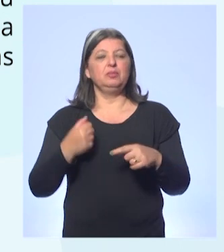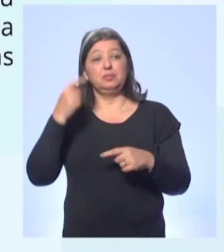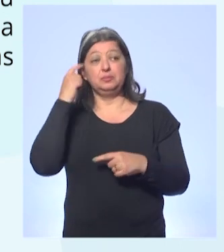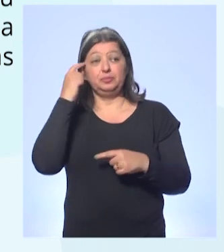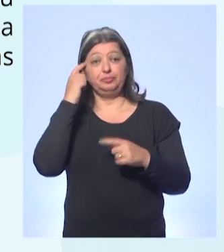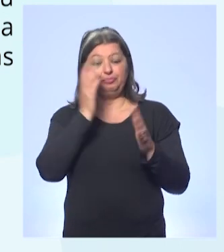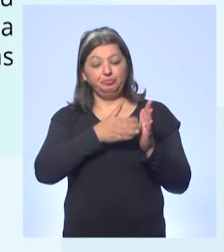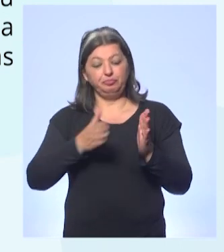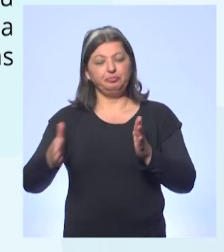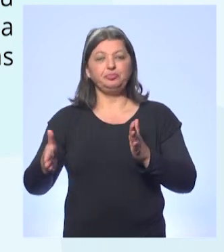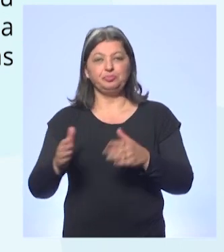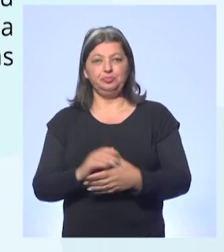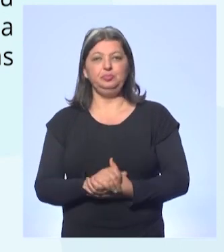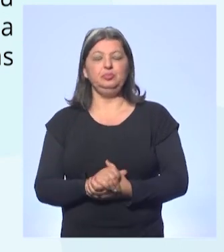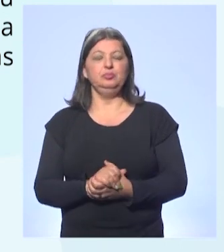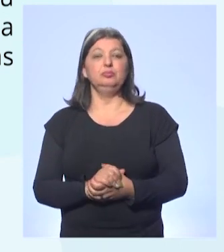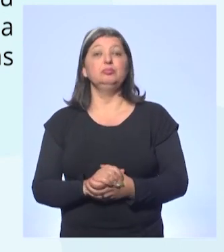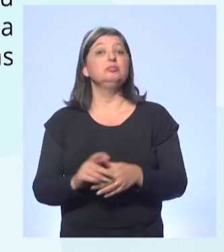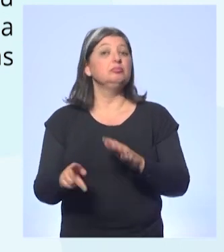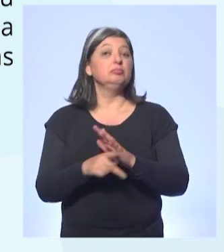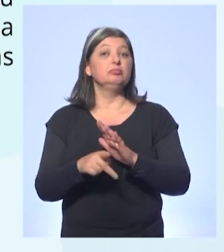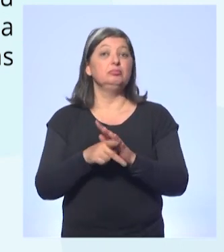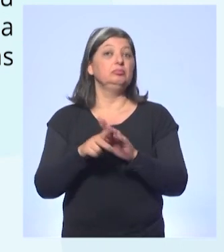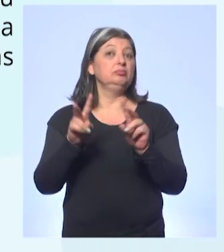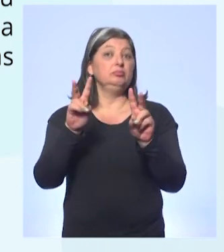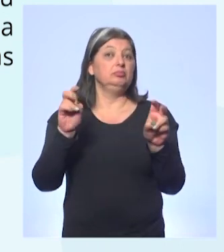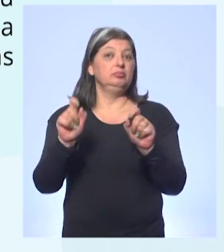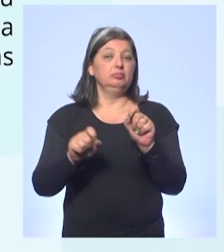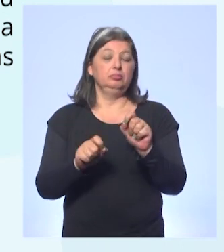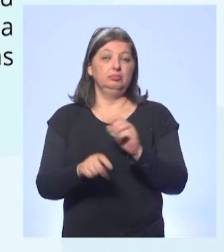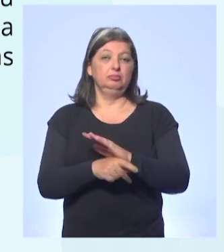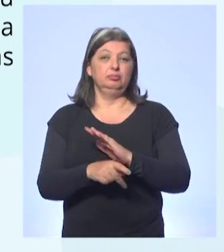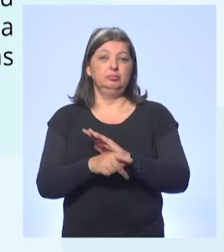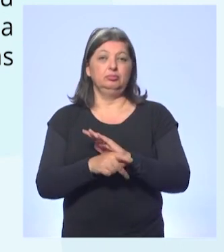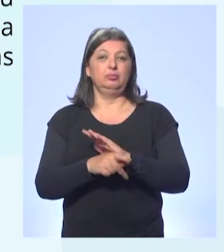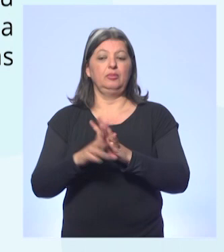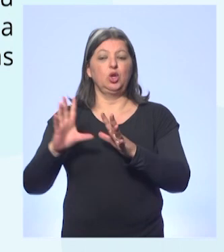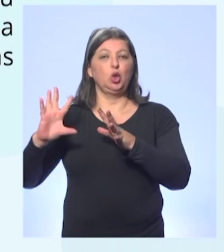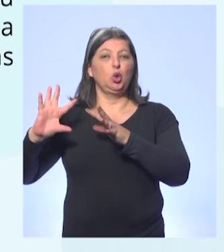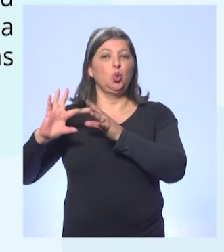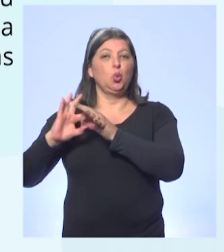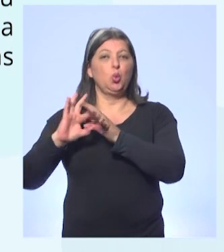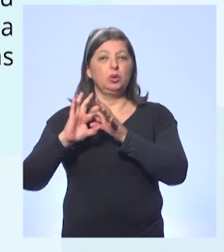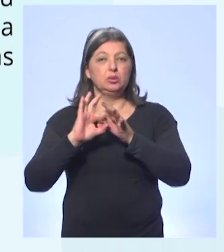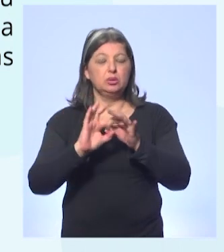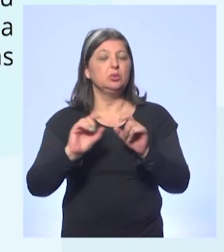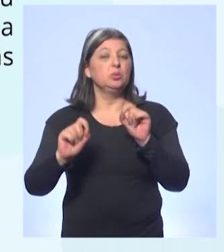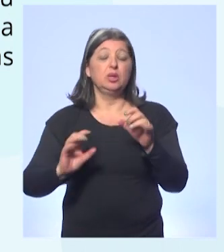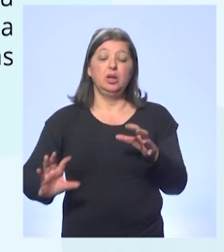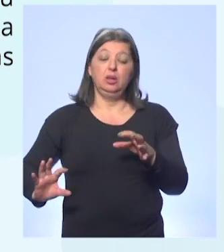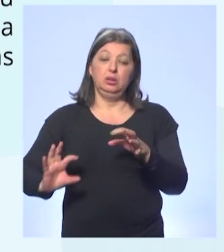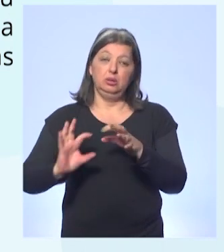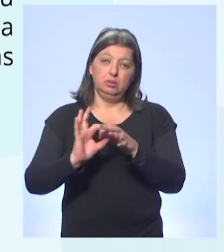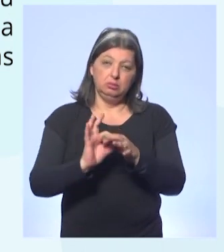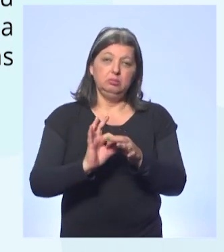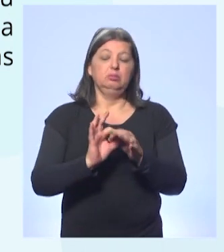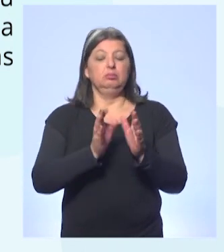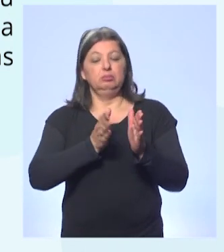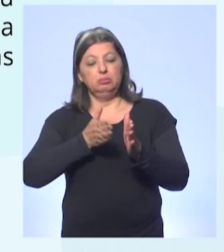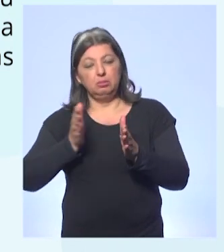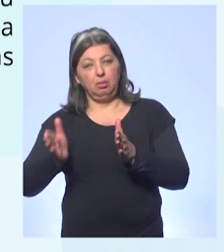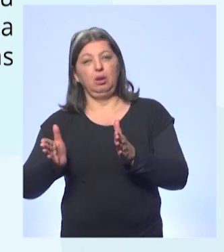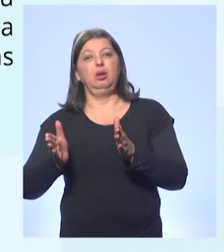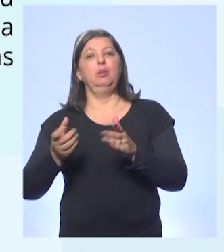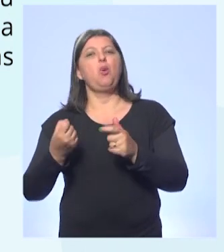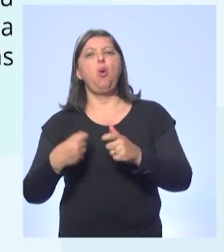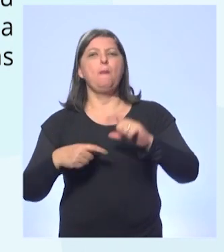aqui. Certo? Perfeito. São termos aí que são os elementos coesivos, que unem orações, períodos ou parágrafos.